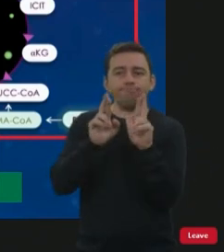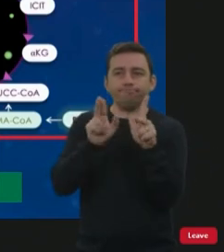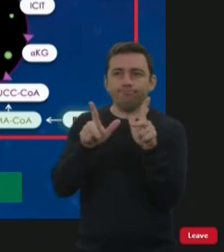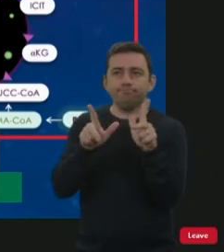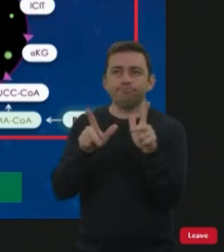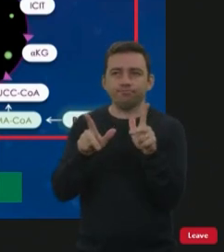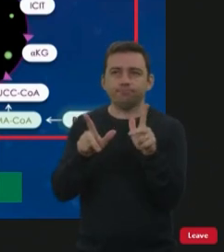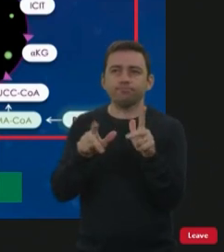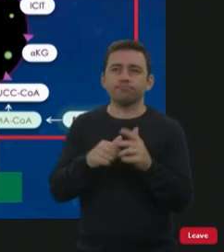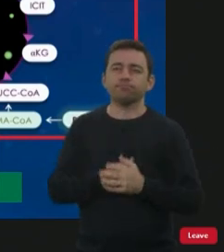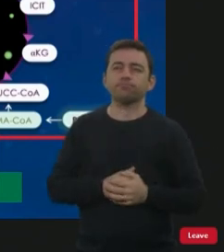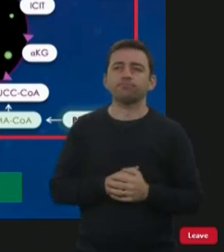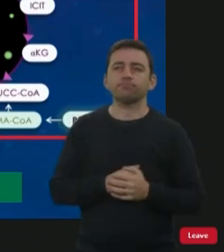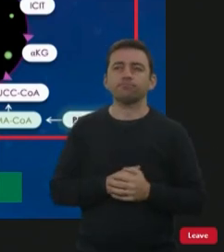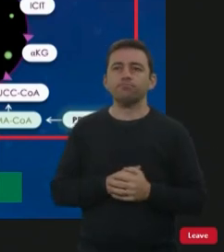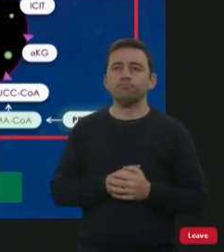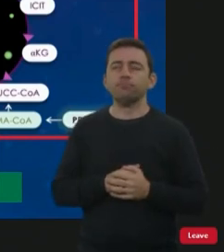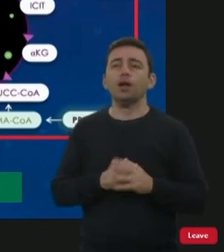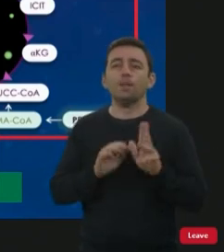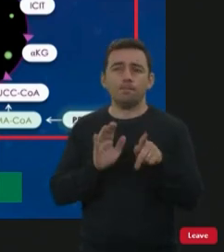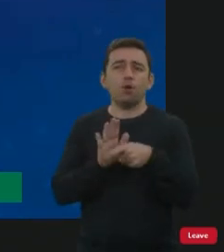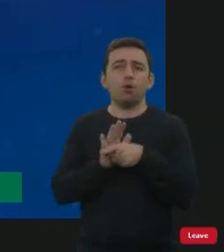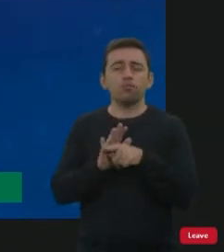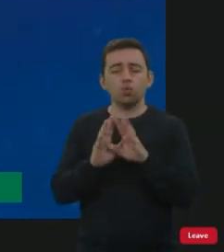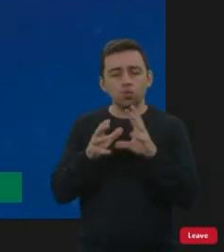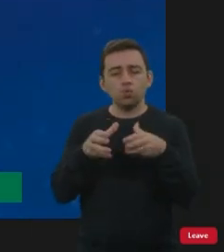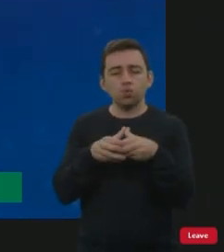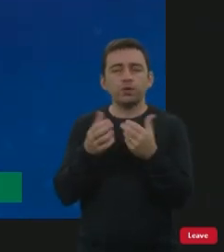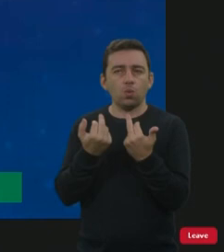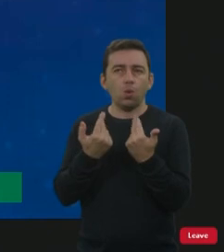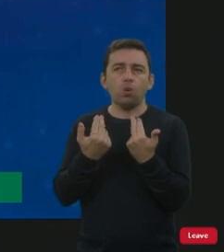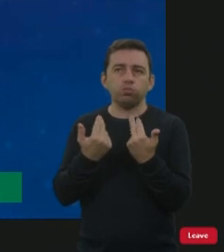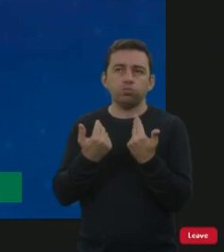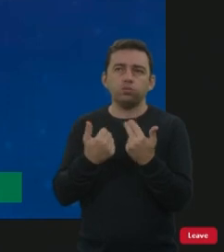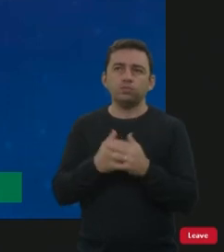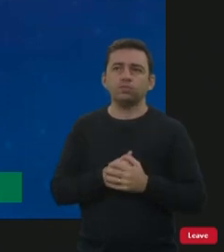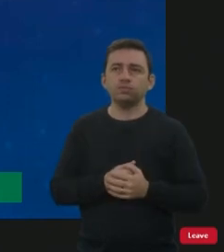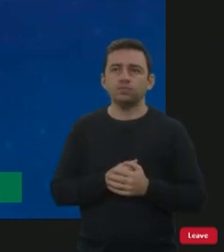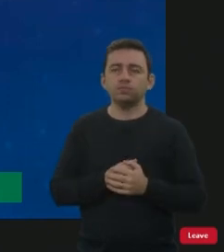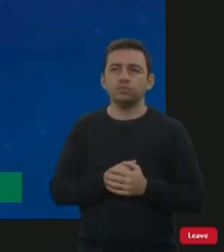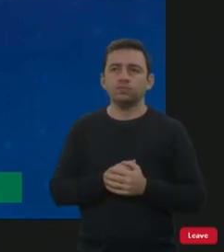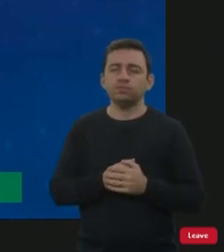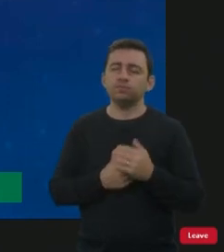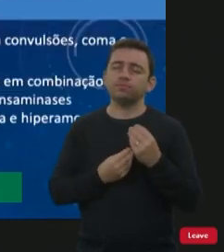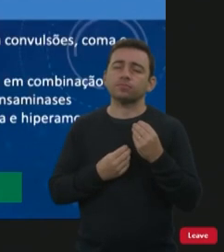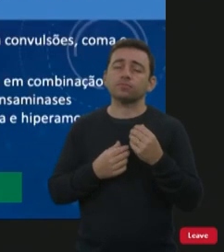parte do mesmo grupo, tá? Então,